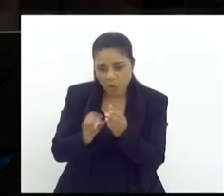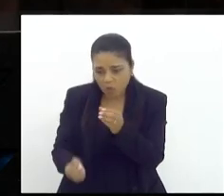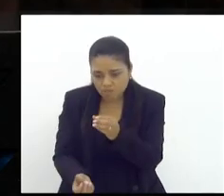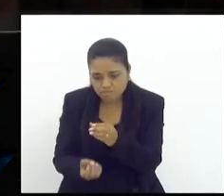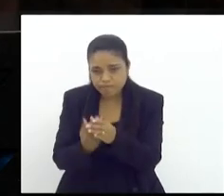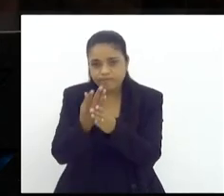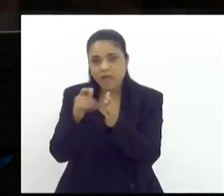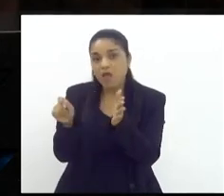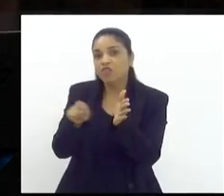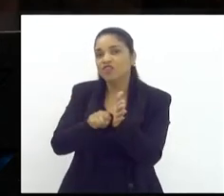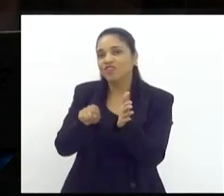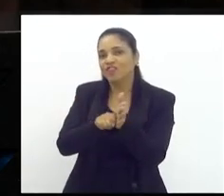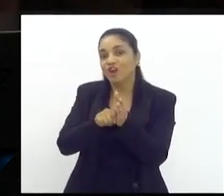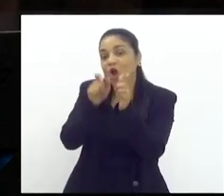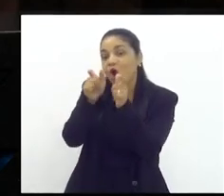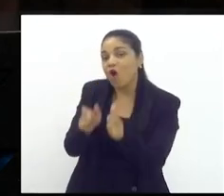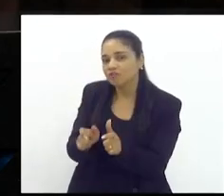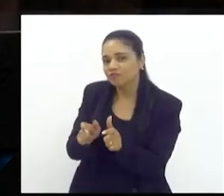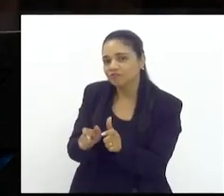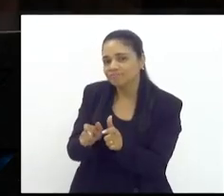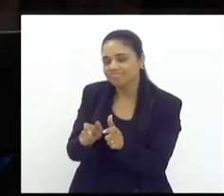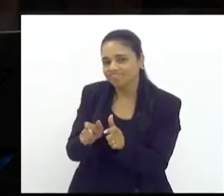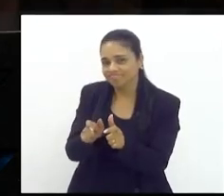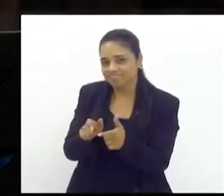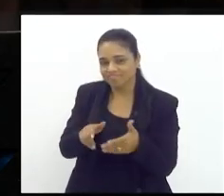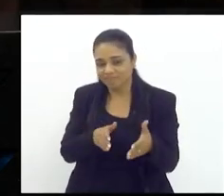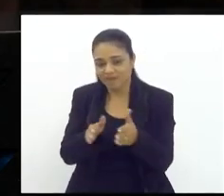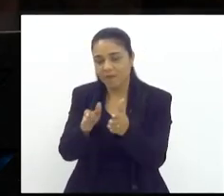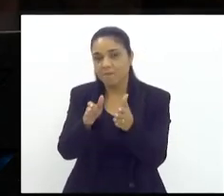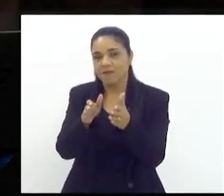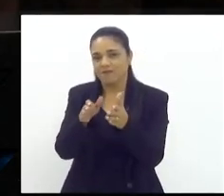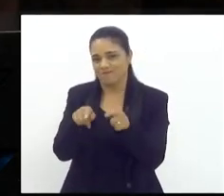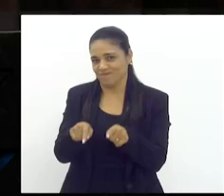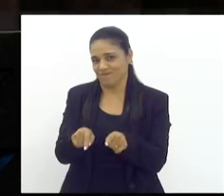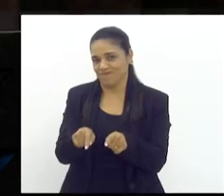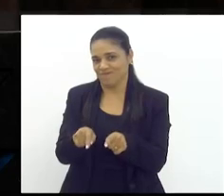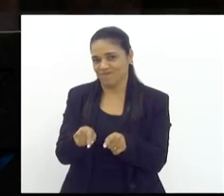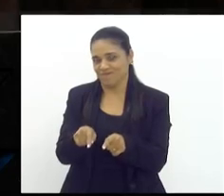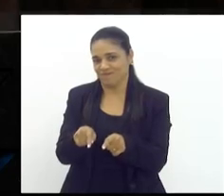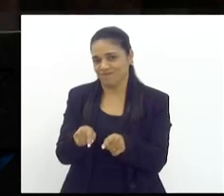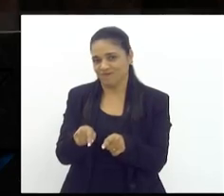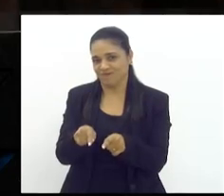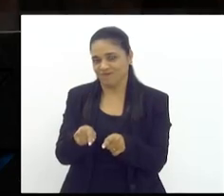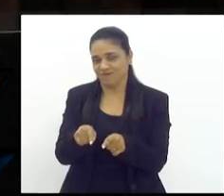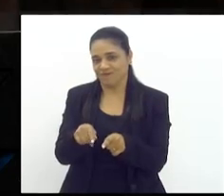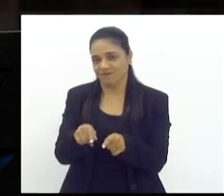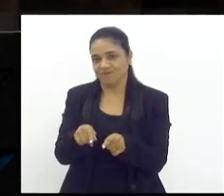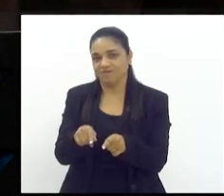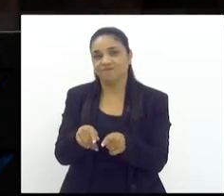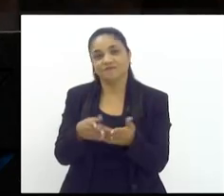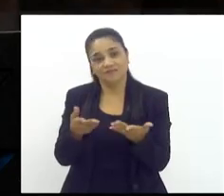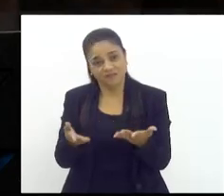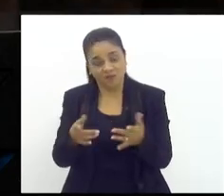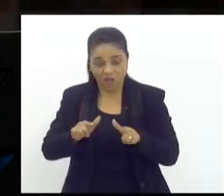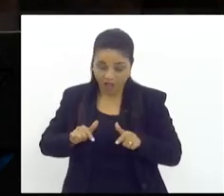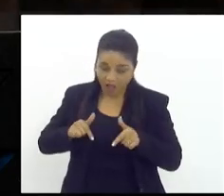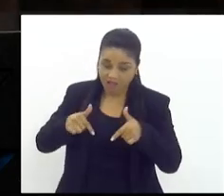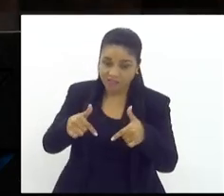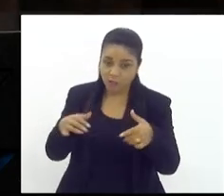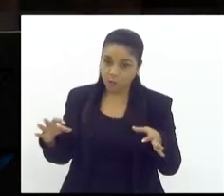dessas drogas O Caminho das mesmas e evidentemente em Ação